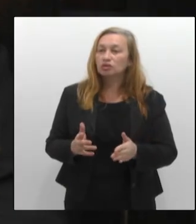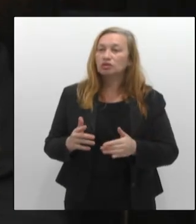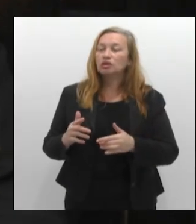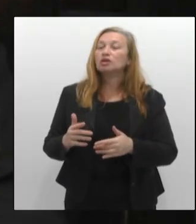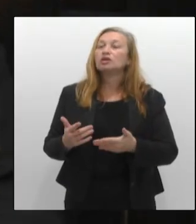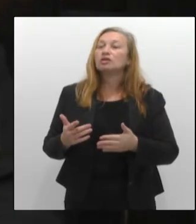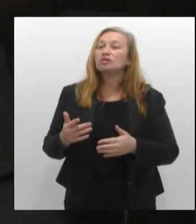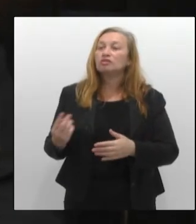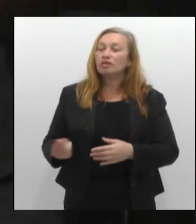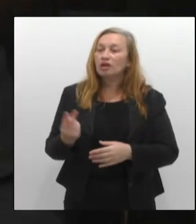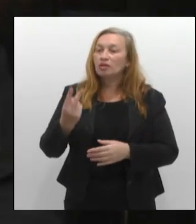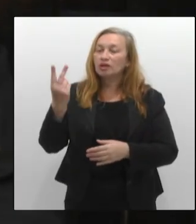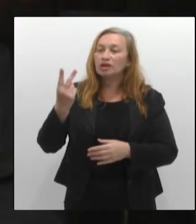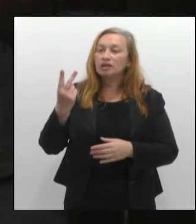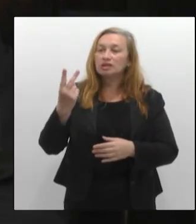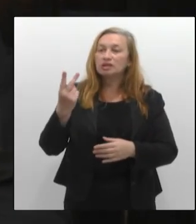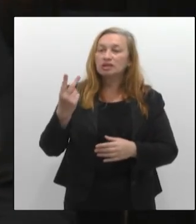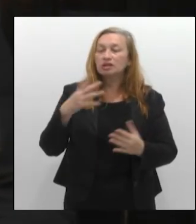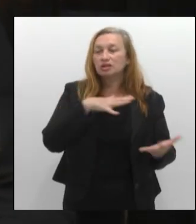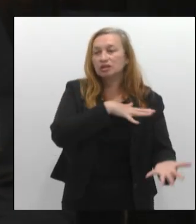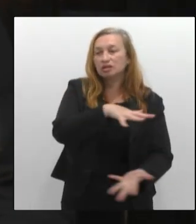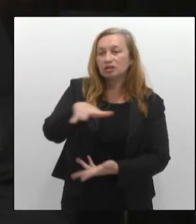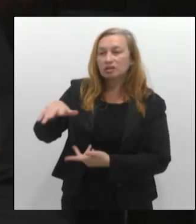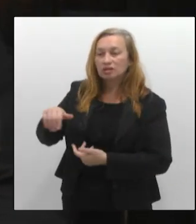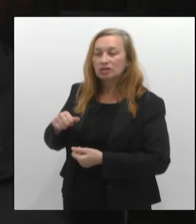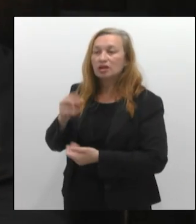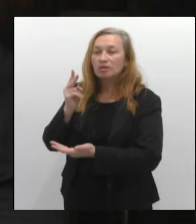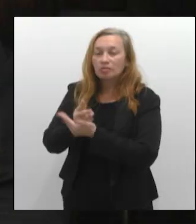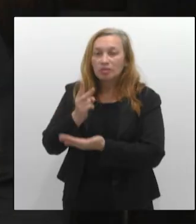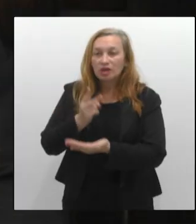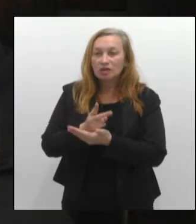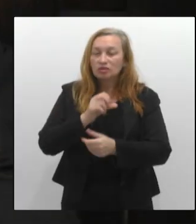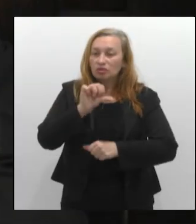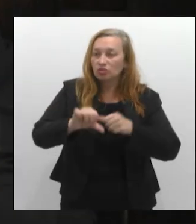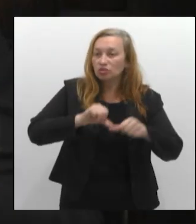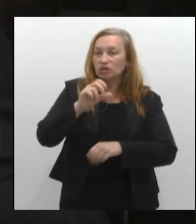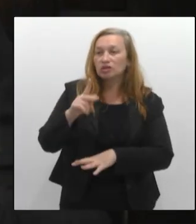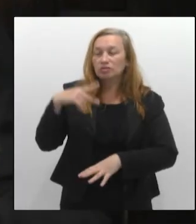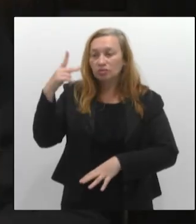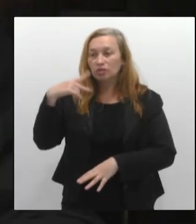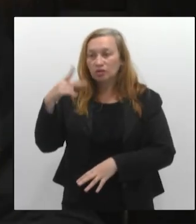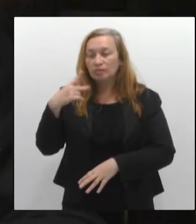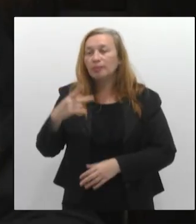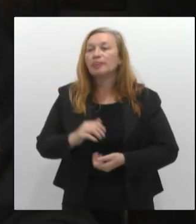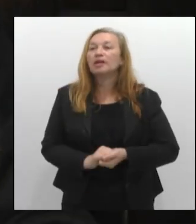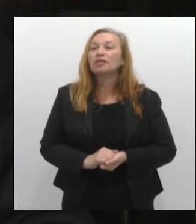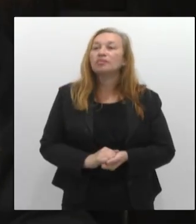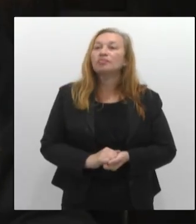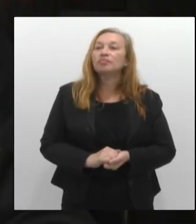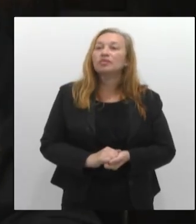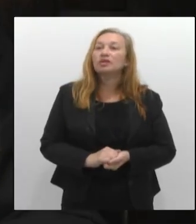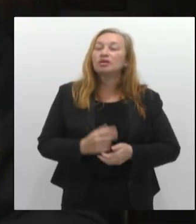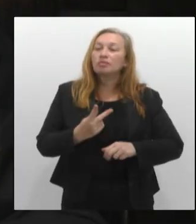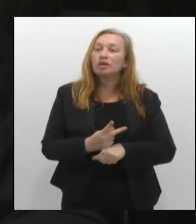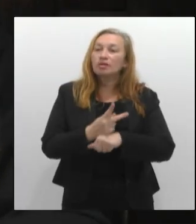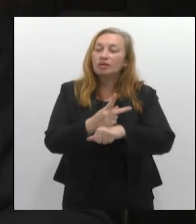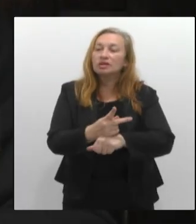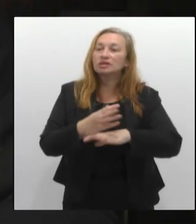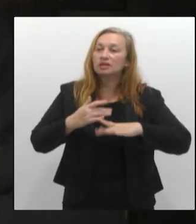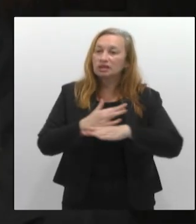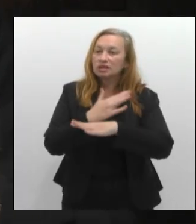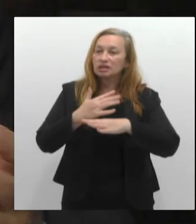nacional e internacional, mesmo depois das mudanças políticas. A projeção da cidade do Rio como